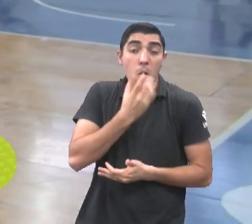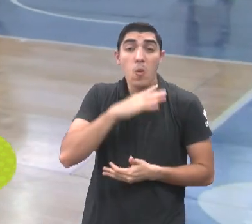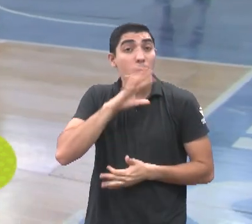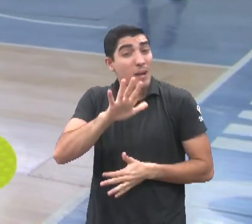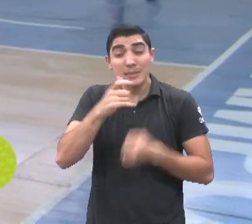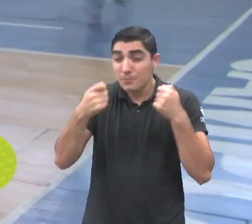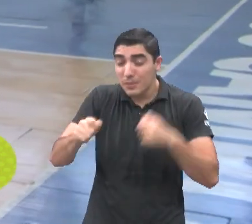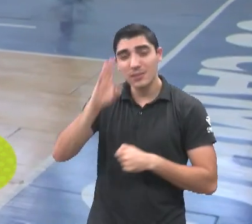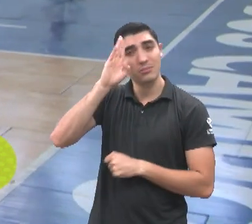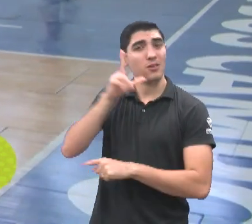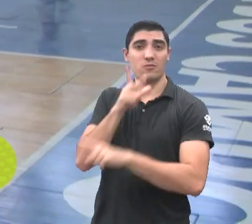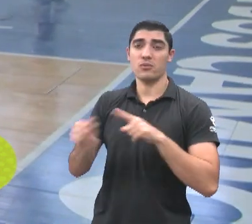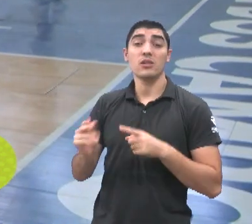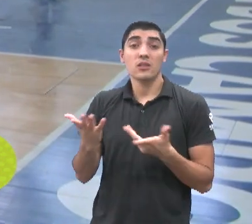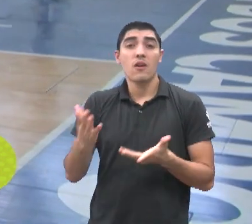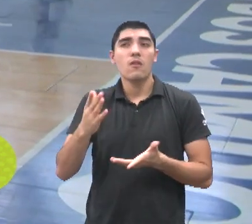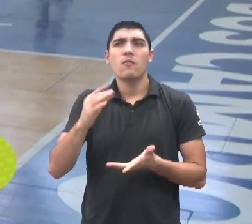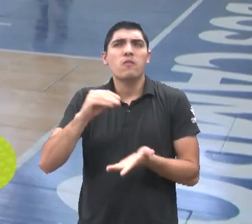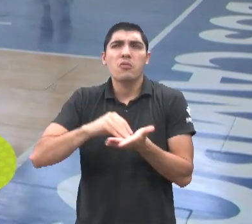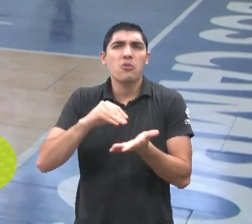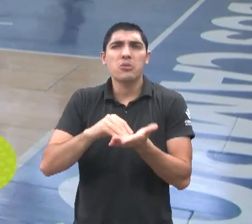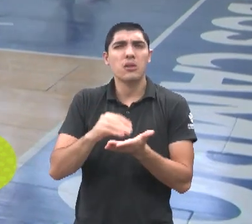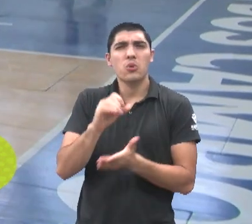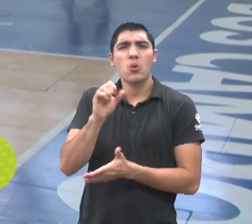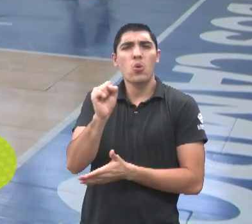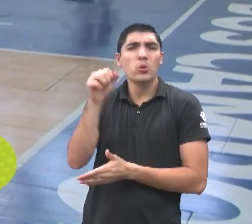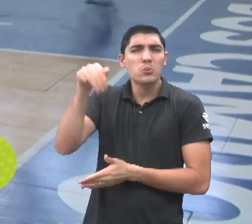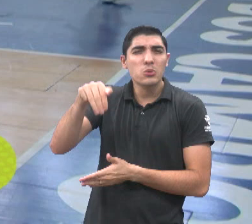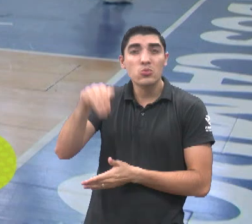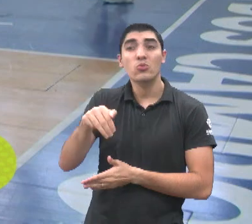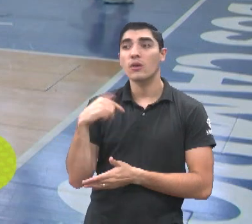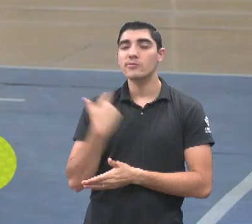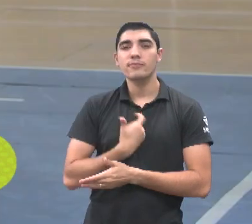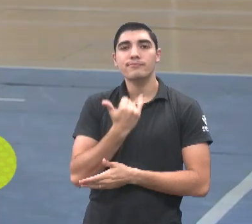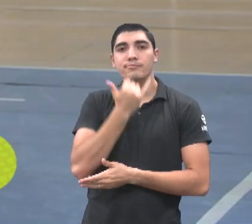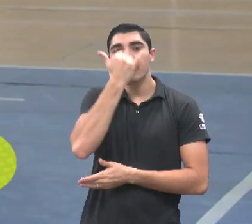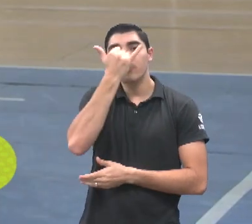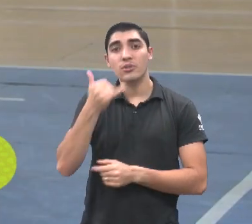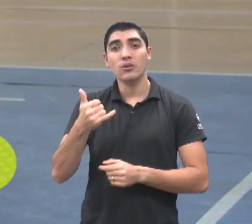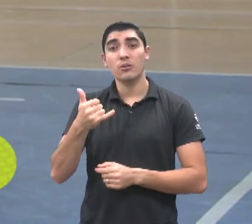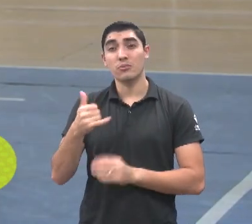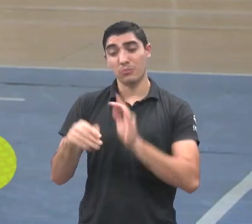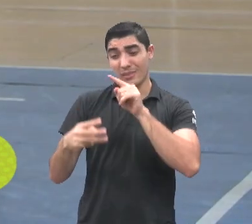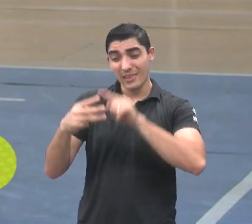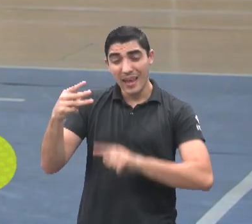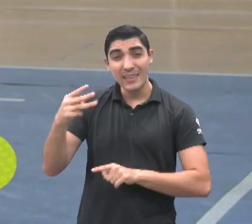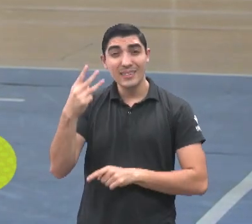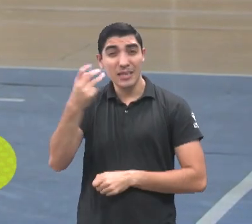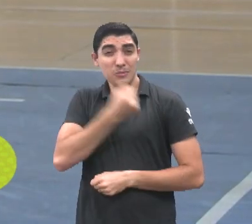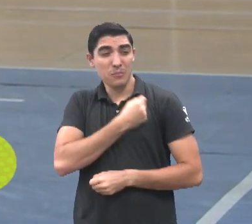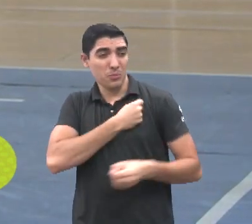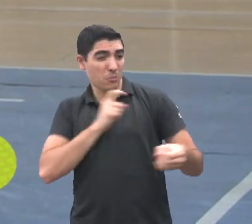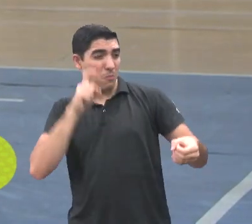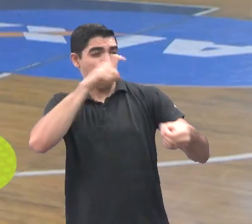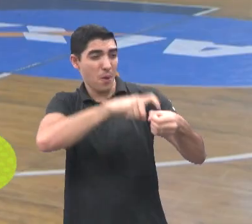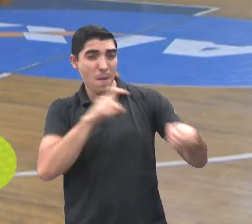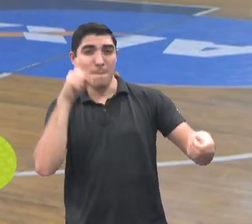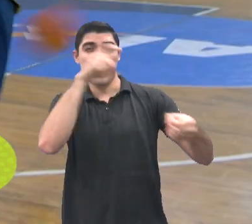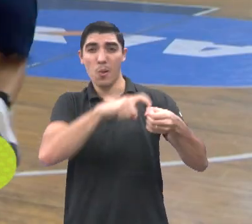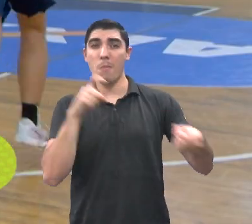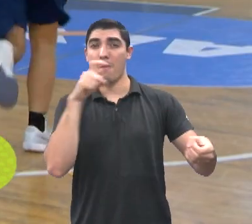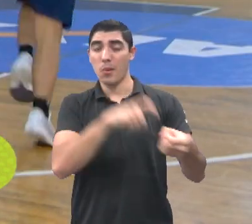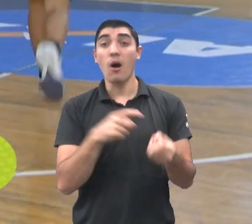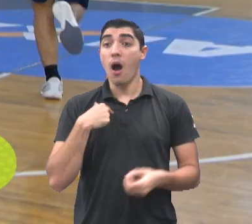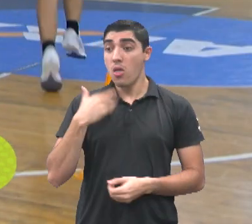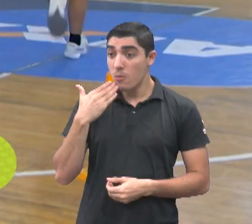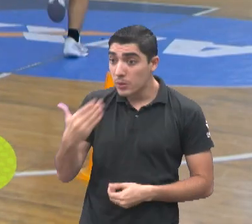frente, faltando acho que 1,5 minutos por aí. Tomamos 3 bolas de 3, né? Teve um tempo meu que eu pedi para fazer falta, os jogadores não conseguiram fazer a falta. Tomamos uma bola de 3,